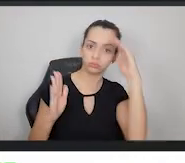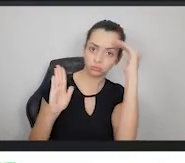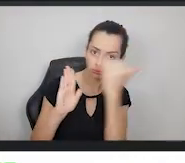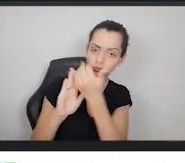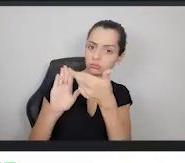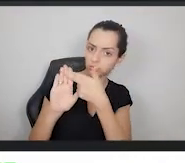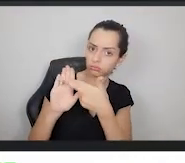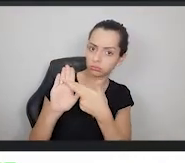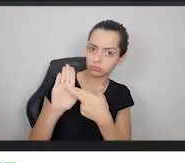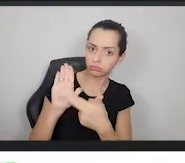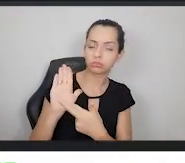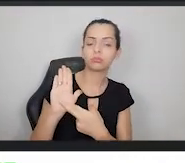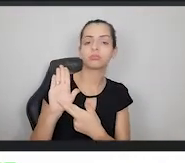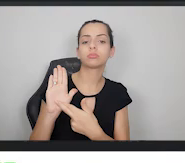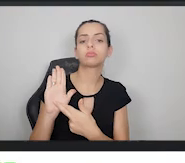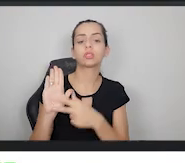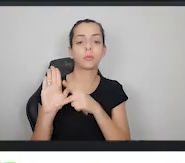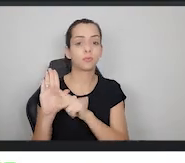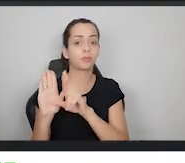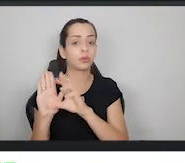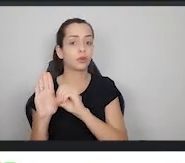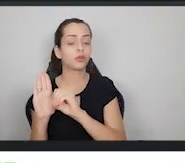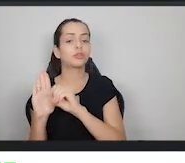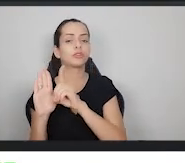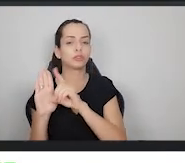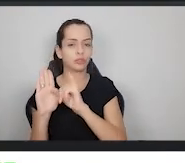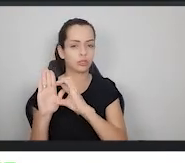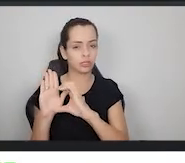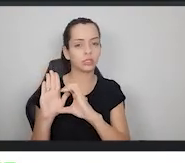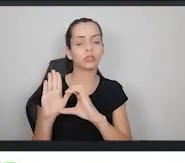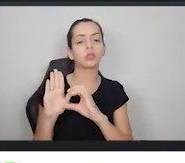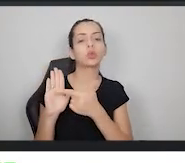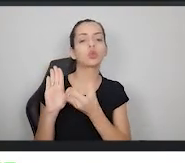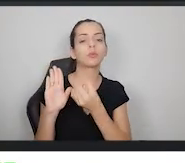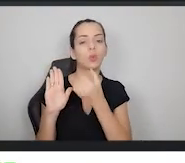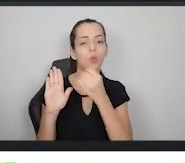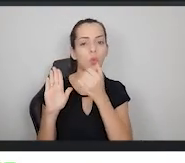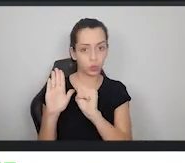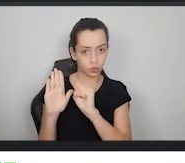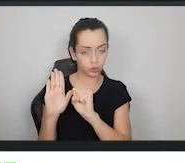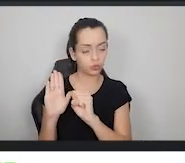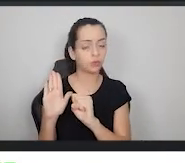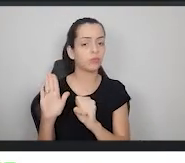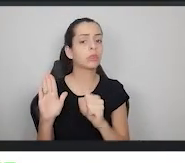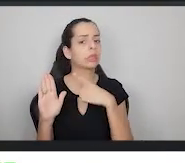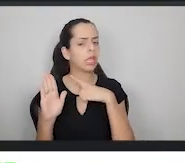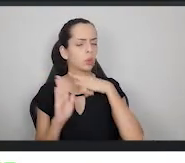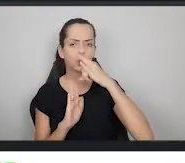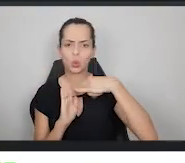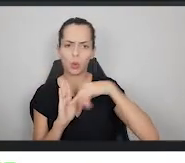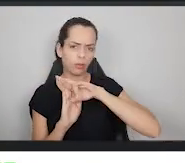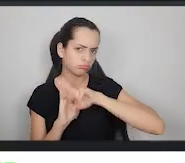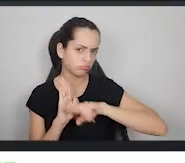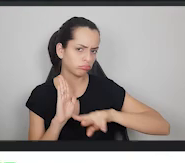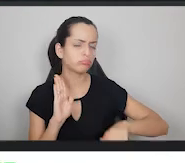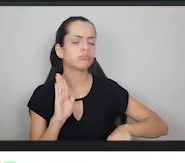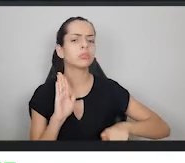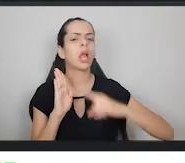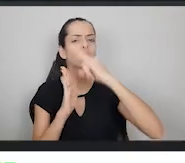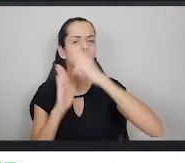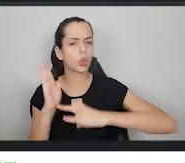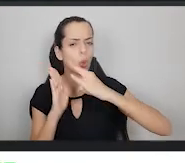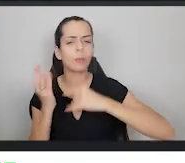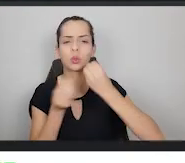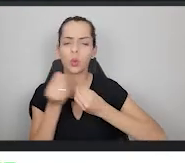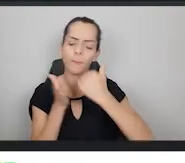consumidores, considerando que a ANEEL ela tem pegado muito pesado em relação a isso, no que diz respeito à DEC e FEC,